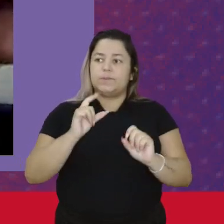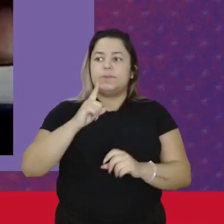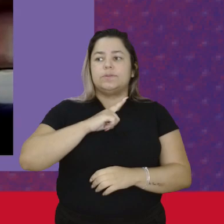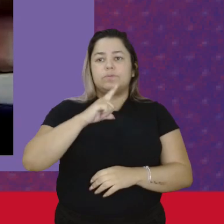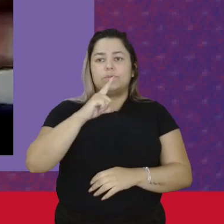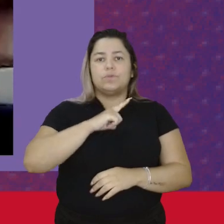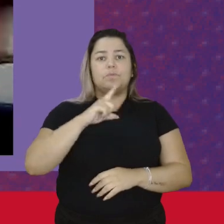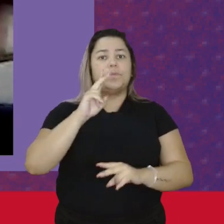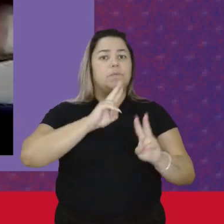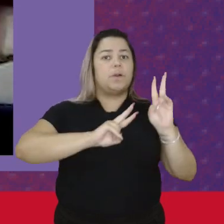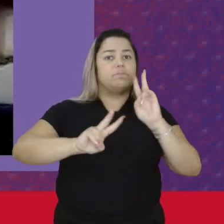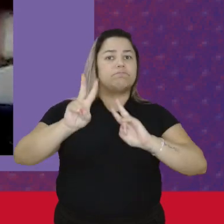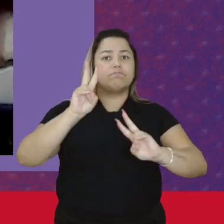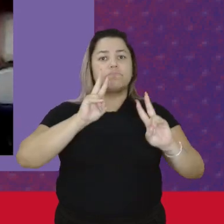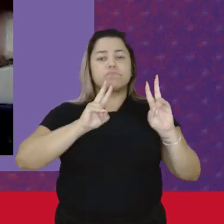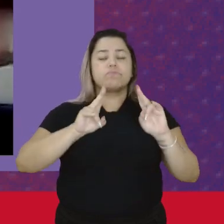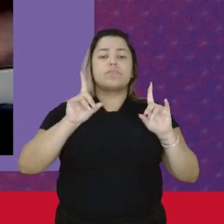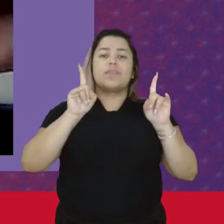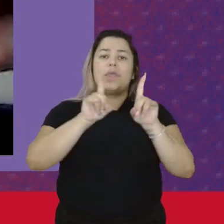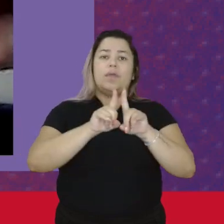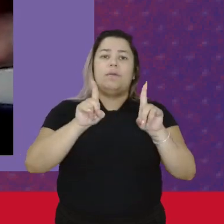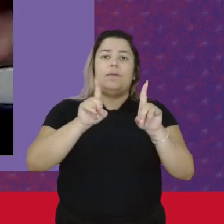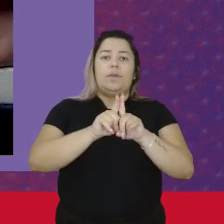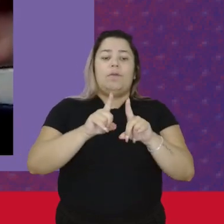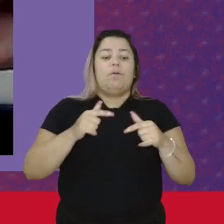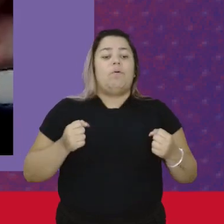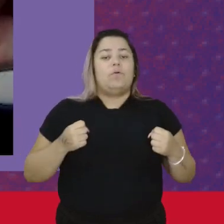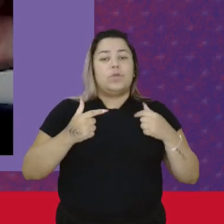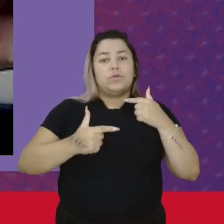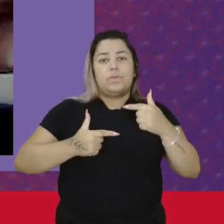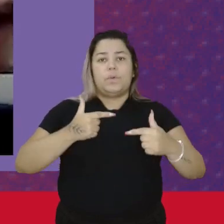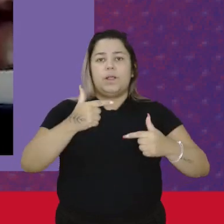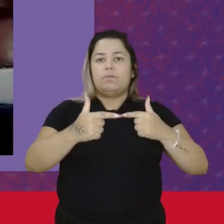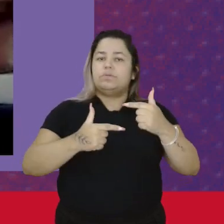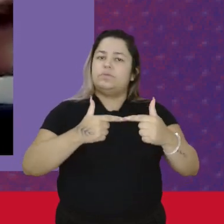uma visão de uma luta pelo